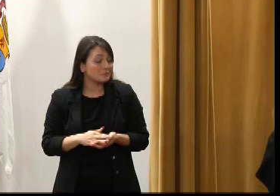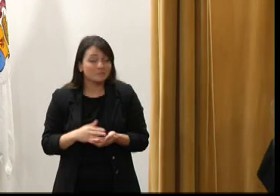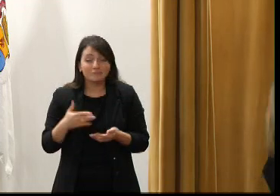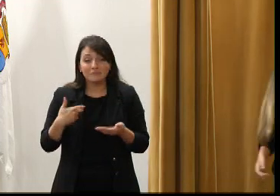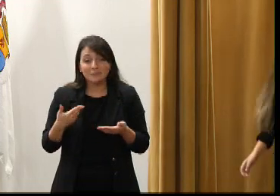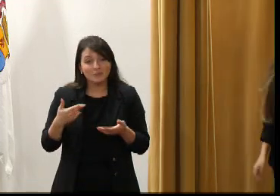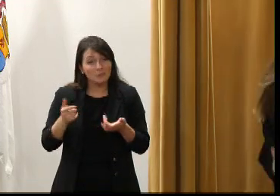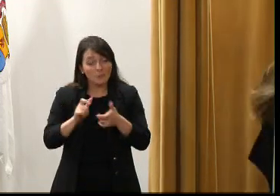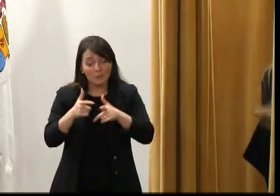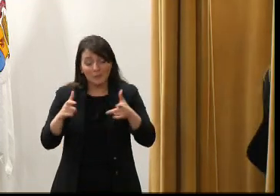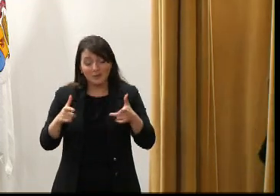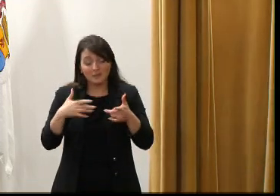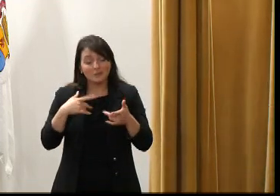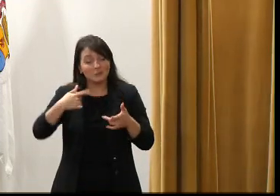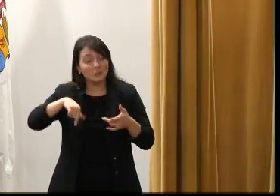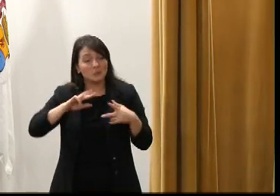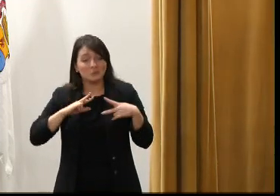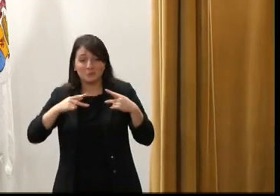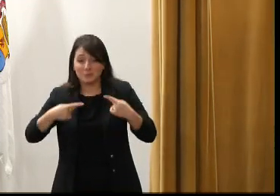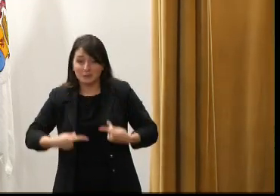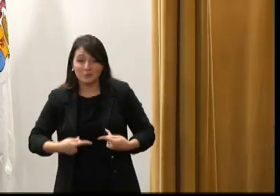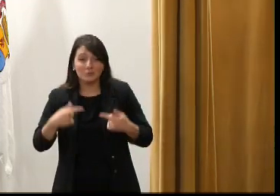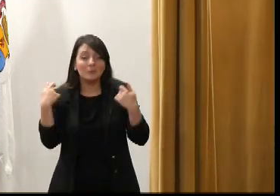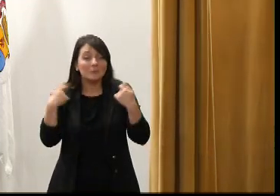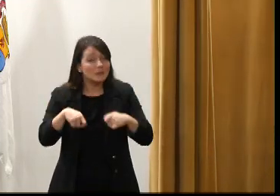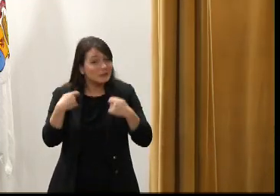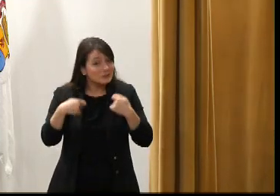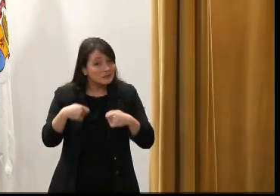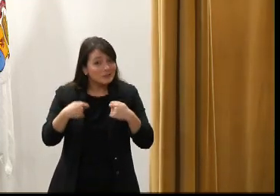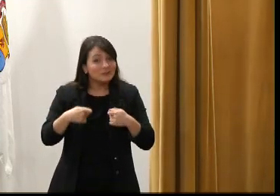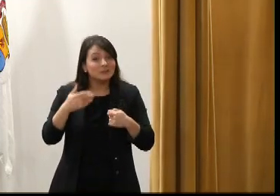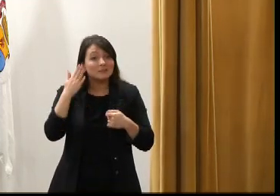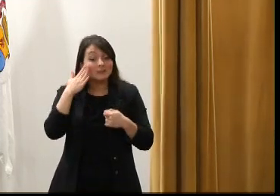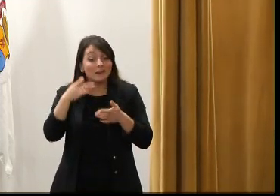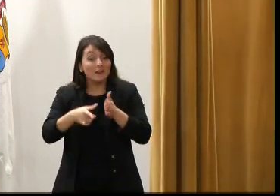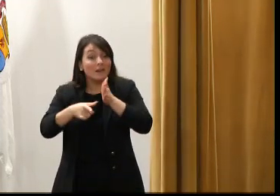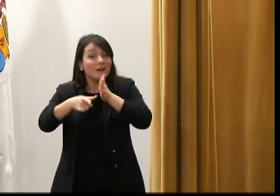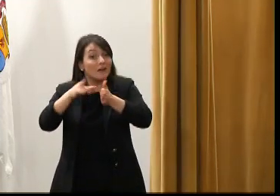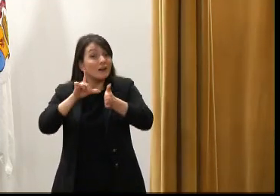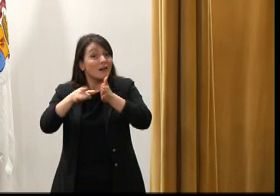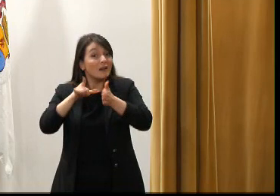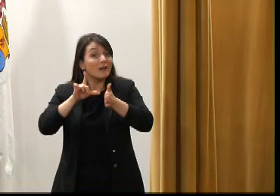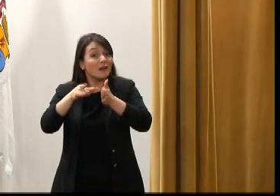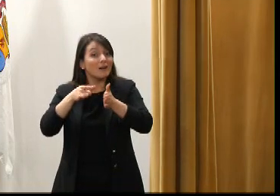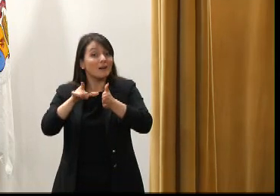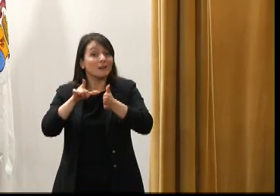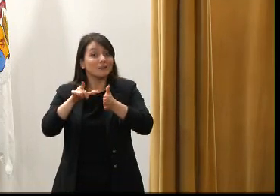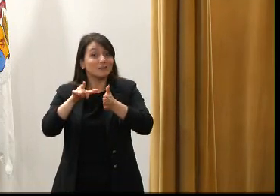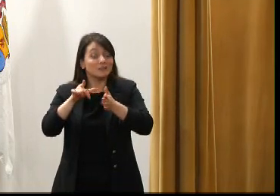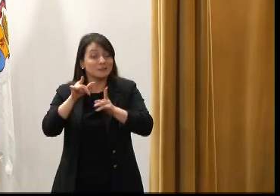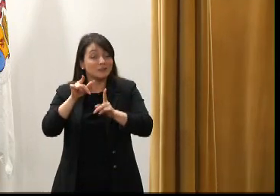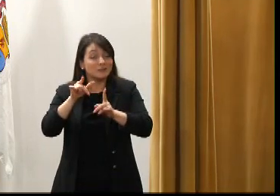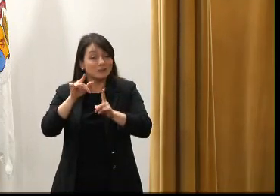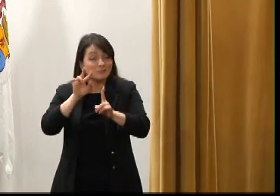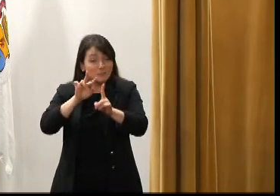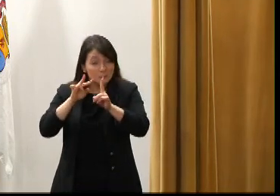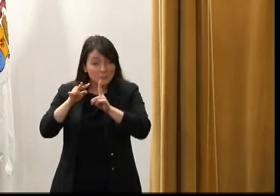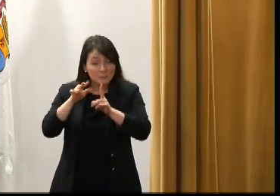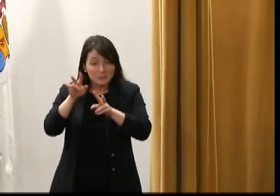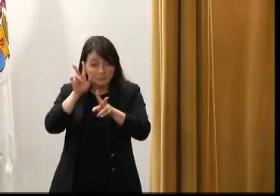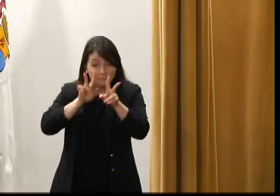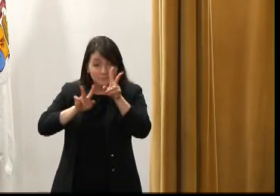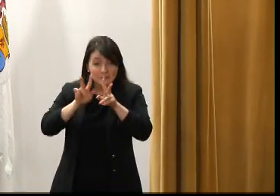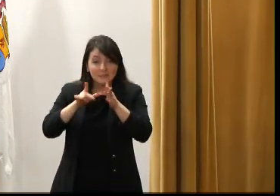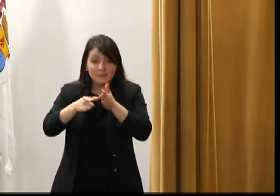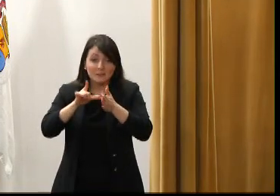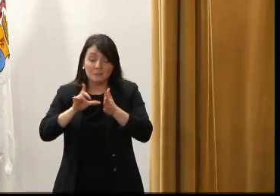aumenta. Essa é a questão. Nós, seres humanos, precisamos ter previsibilidade. Esse é o planejamento. Nós, seres humanos, nos comportamos de uma